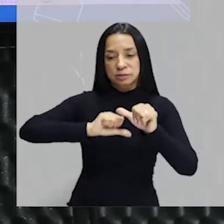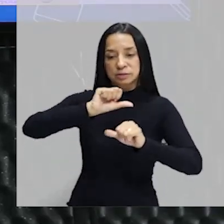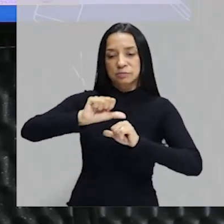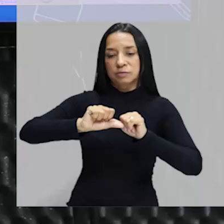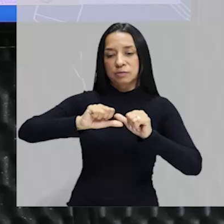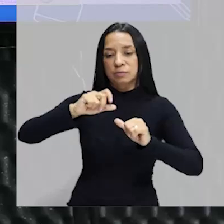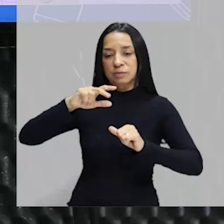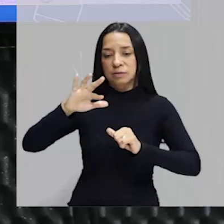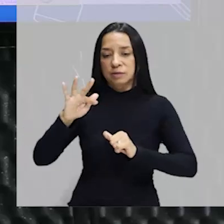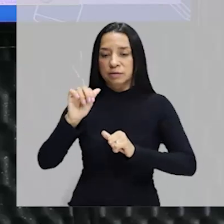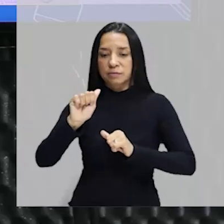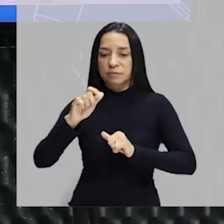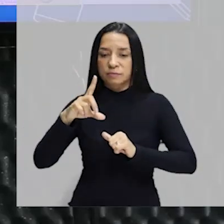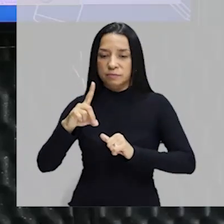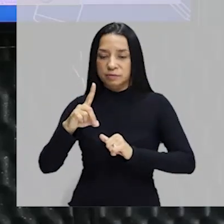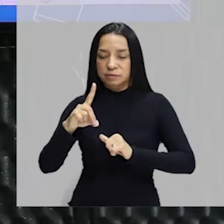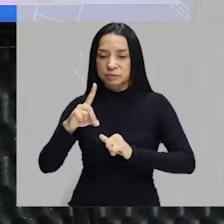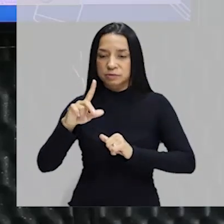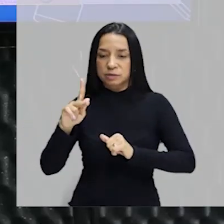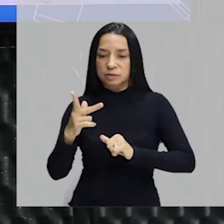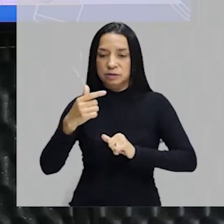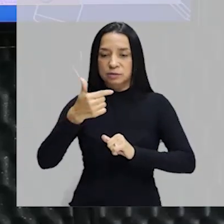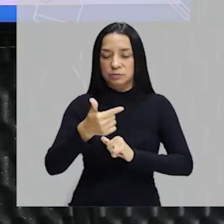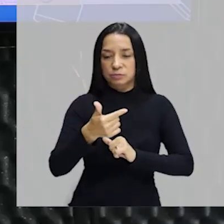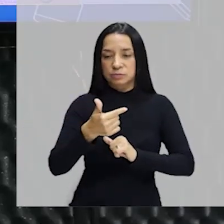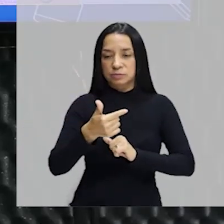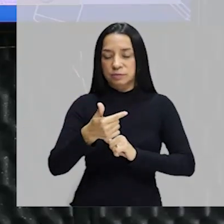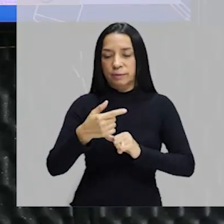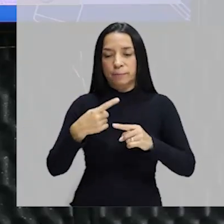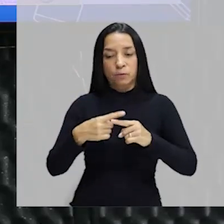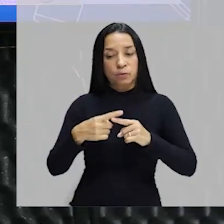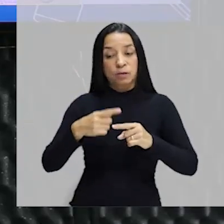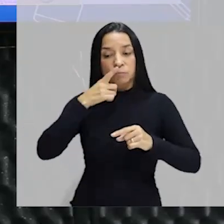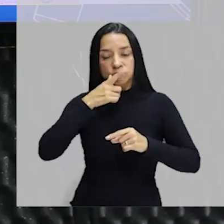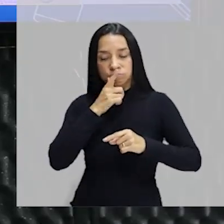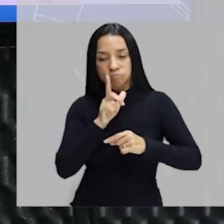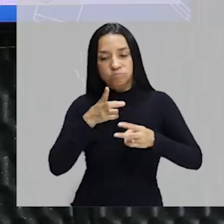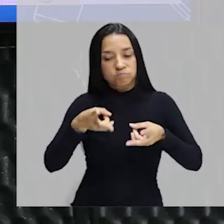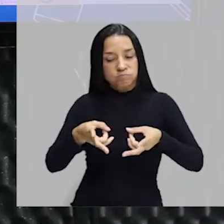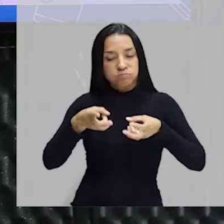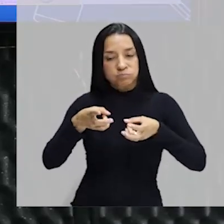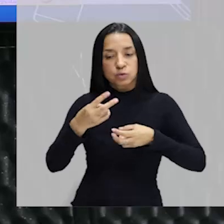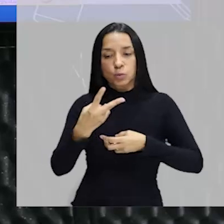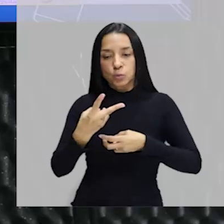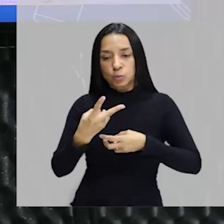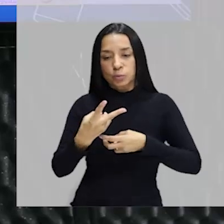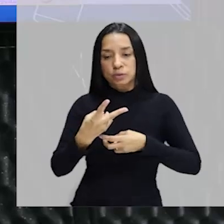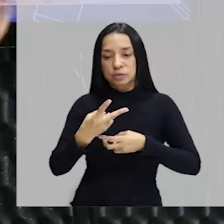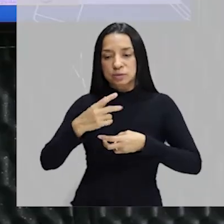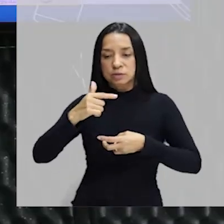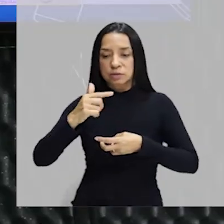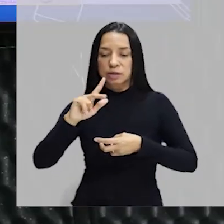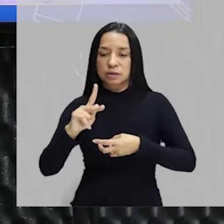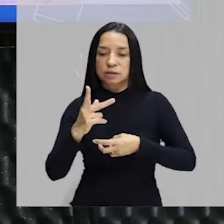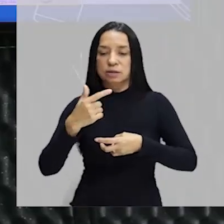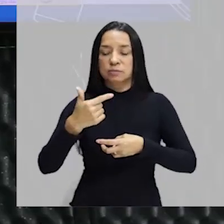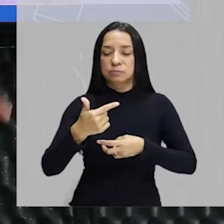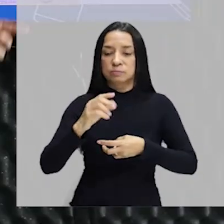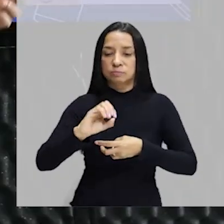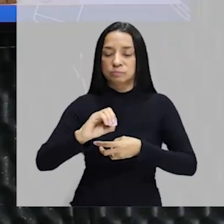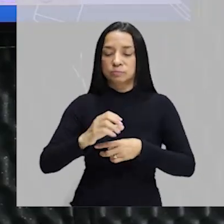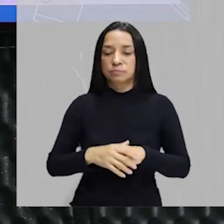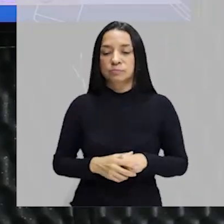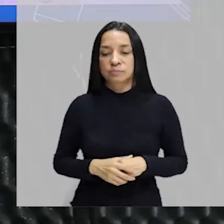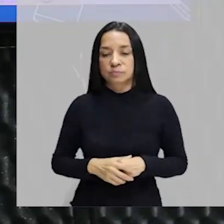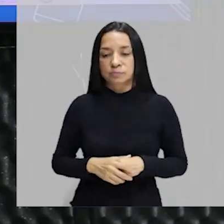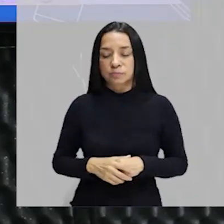FAD recebe 2 elétrons, porque ele consegue absorver 2 hidrogênios. O NAD, ele só absorve um elétron, porque ele